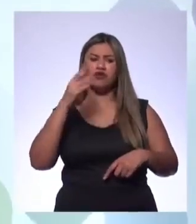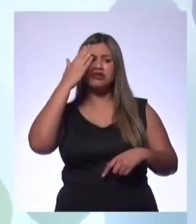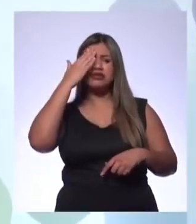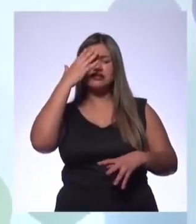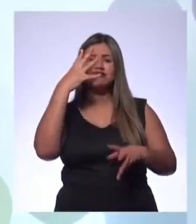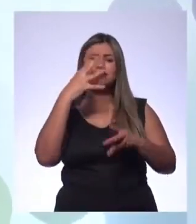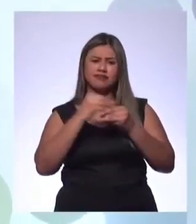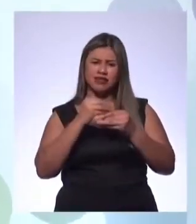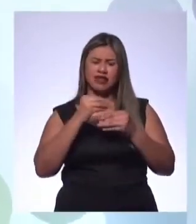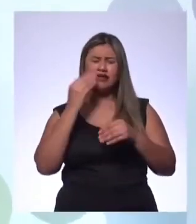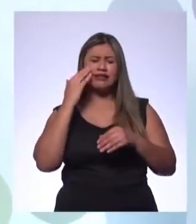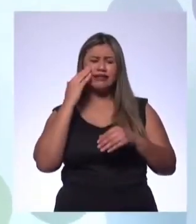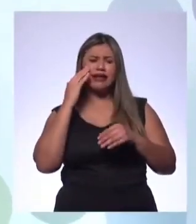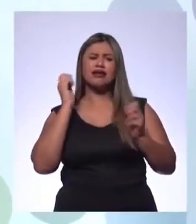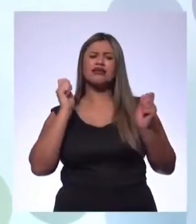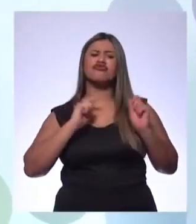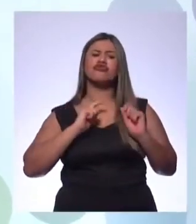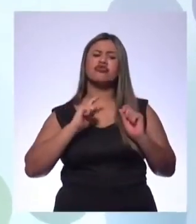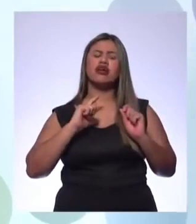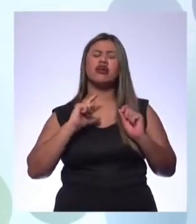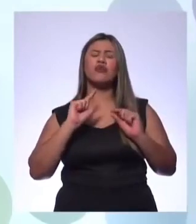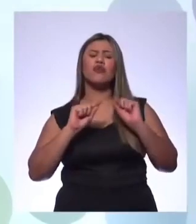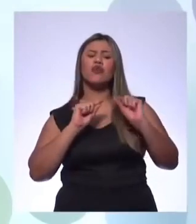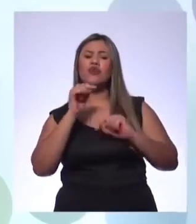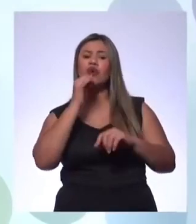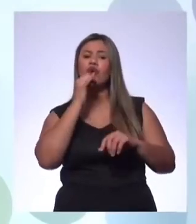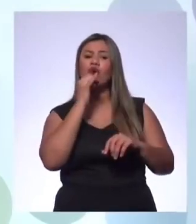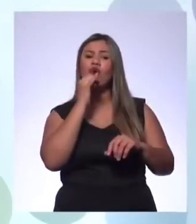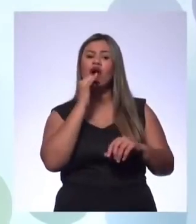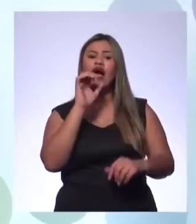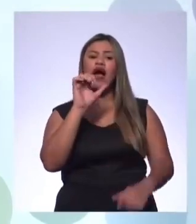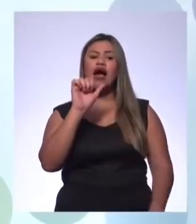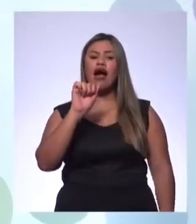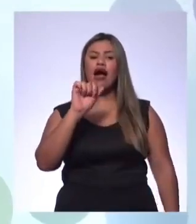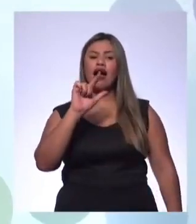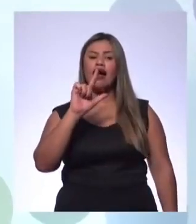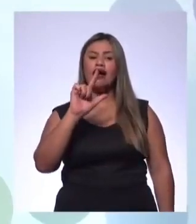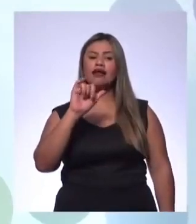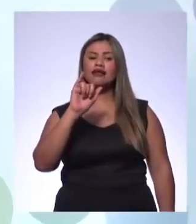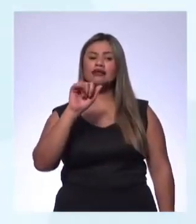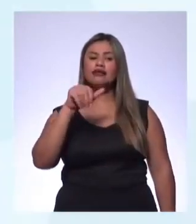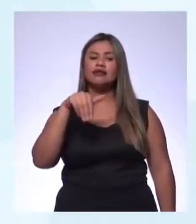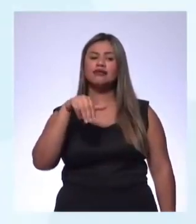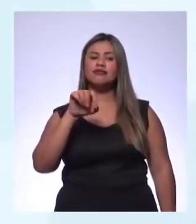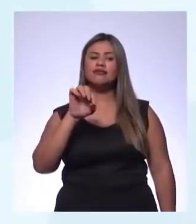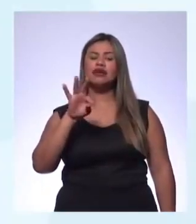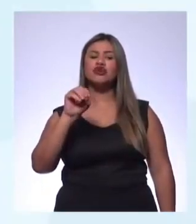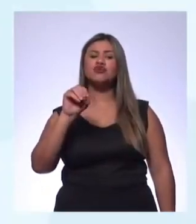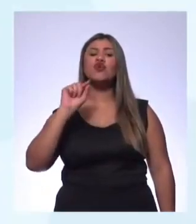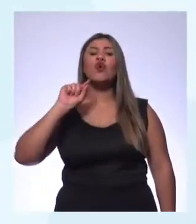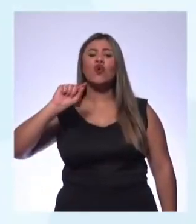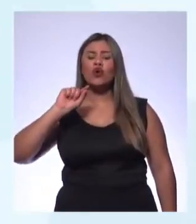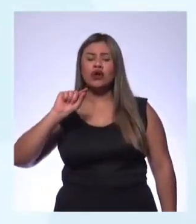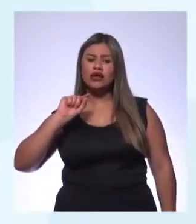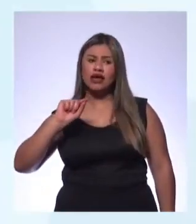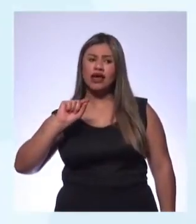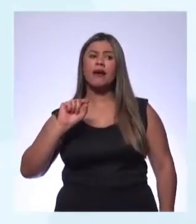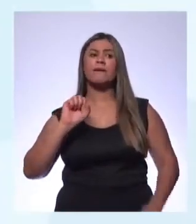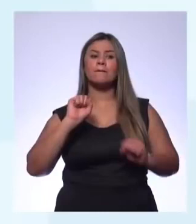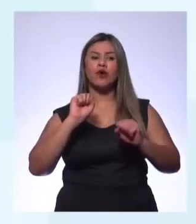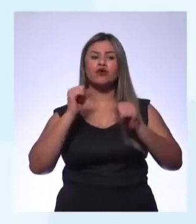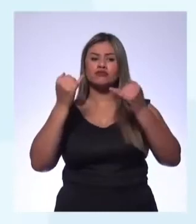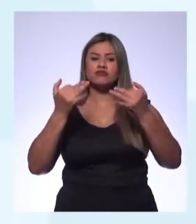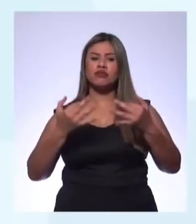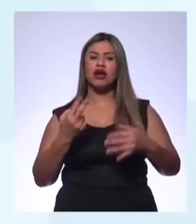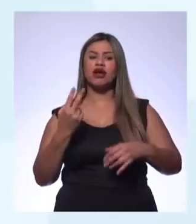quero saber para você o que é alimento. Então, para você falar para mim o que é alimento e para você me dar um exemplo, eu vou dar 2